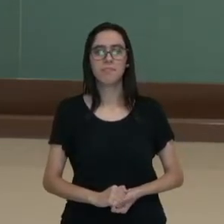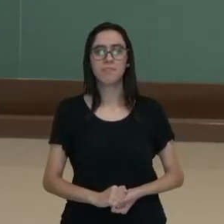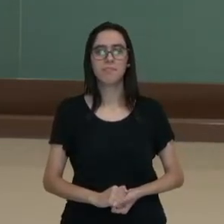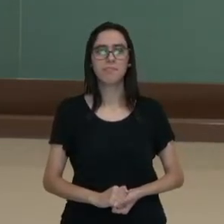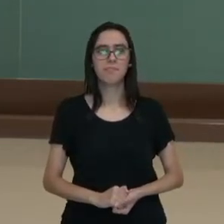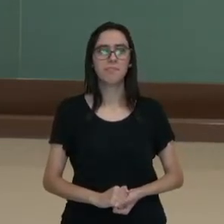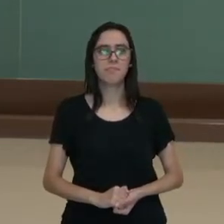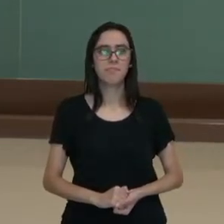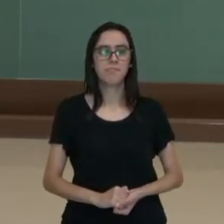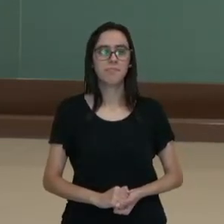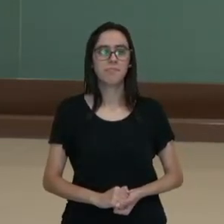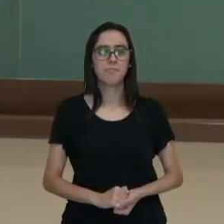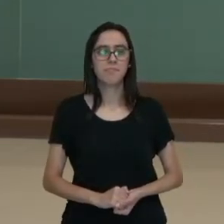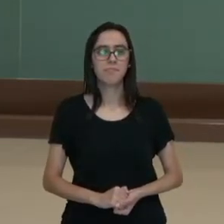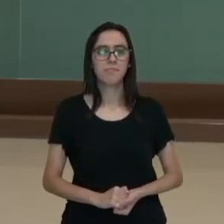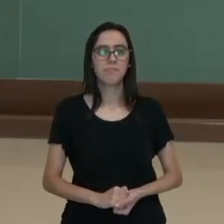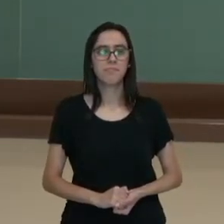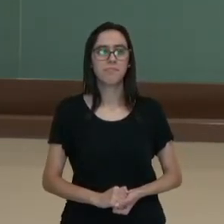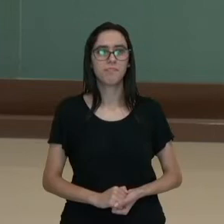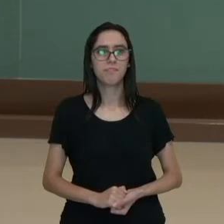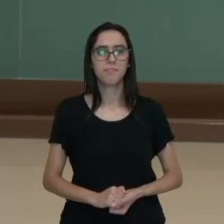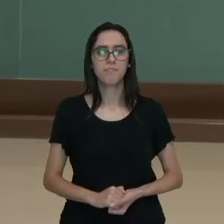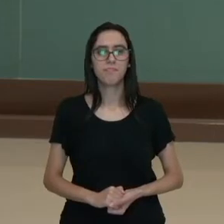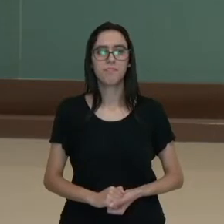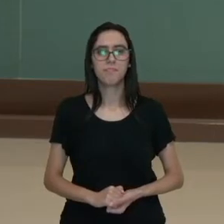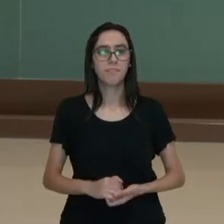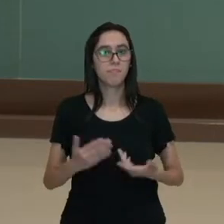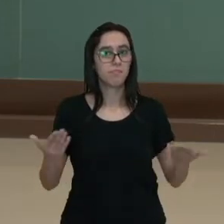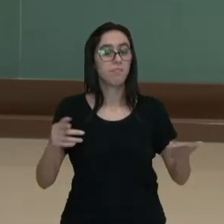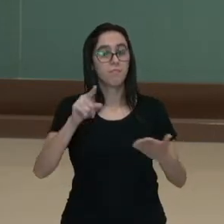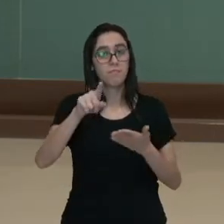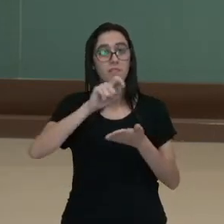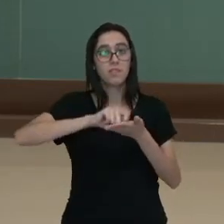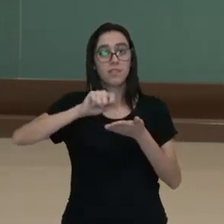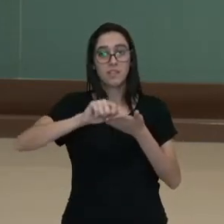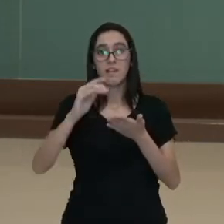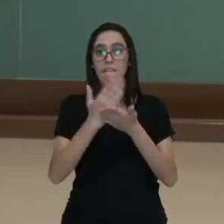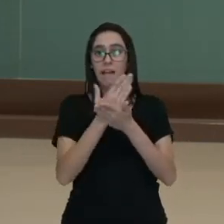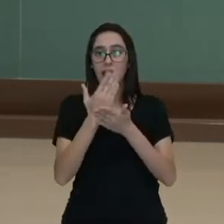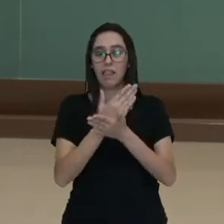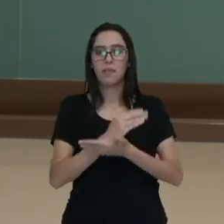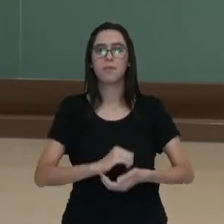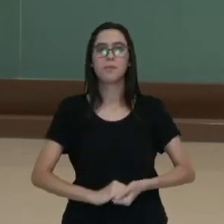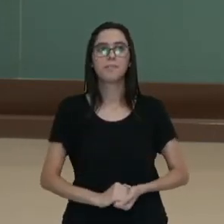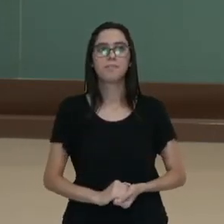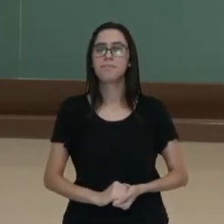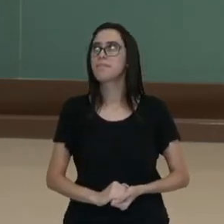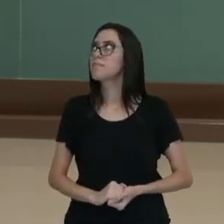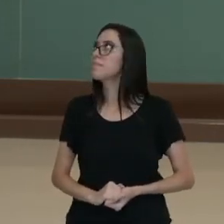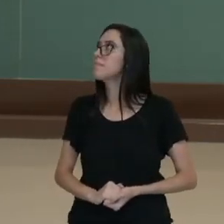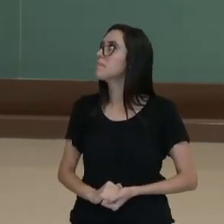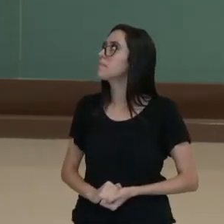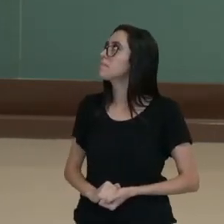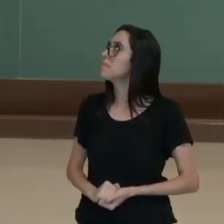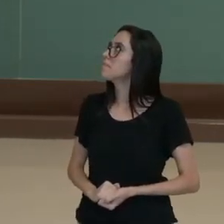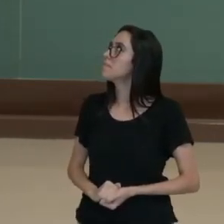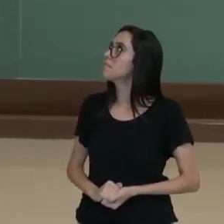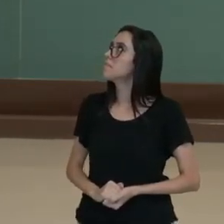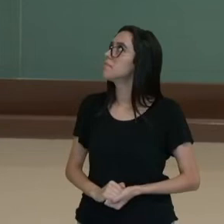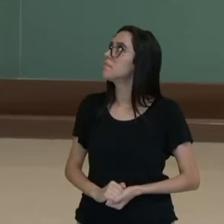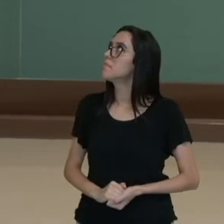indefinidos correspondentes. Então, anotem aí no caderno. Maria, ai,